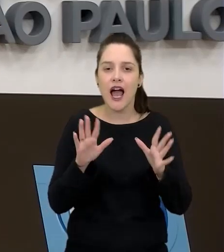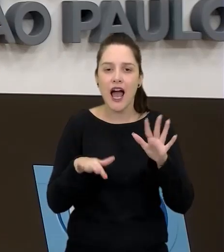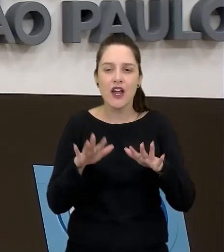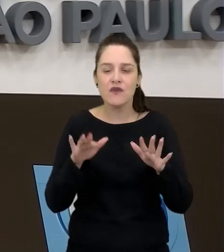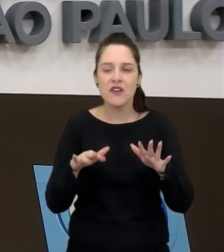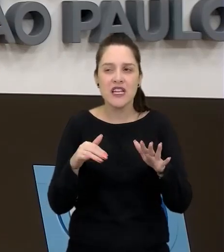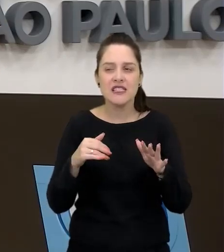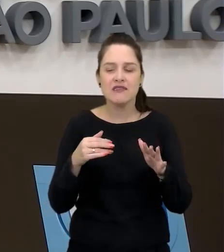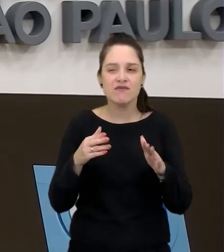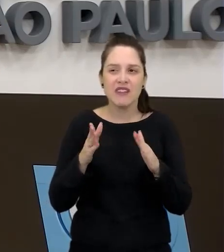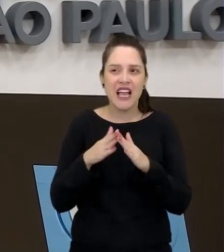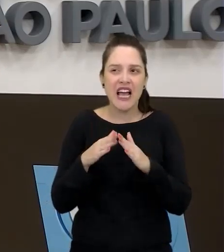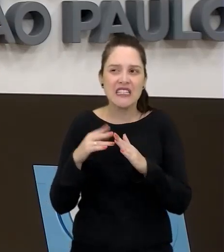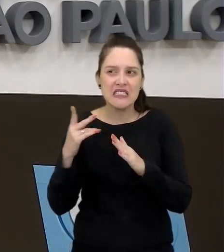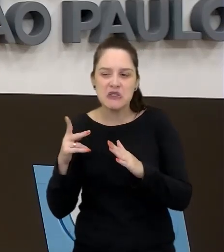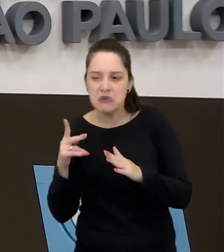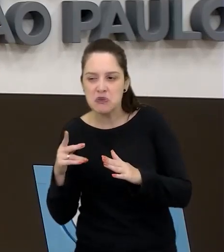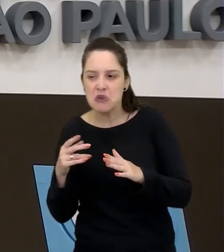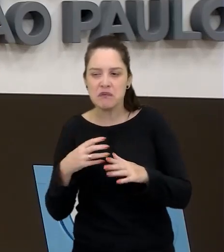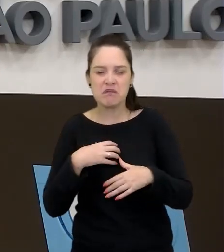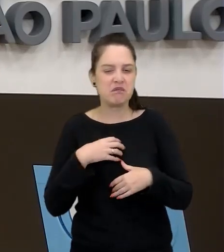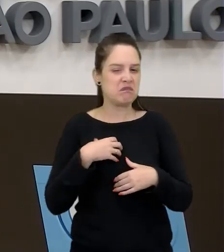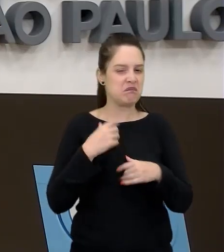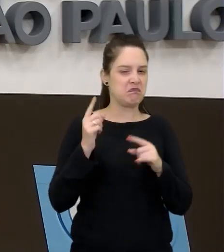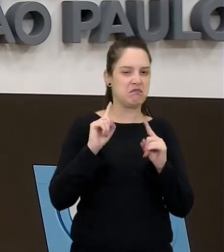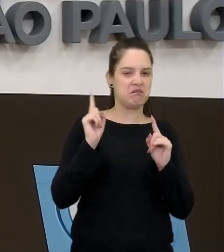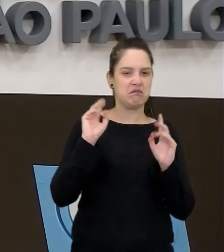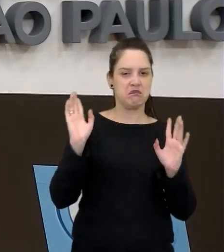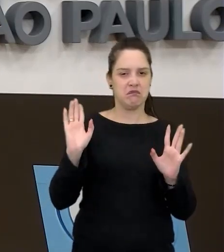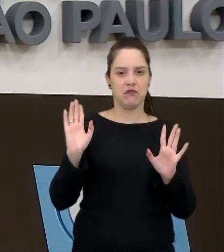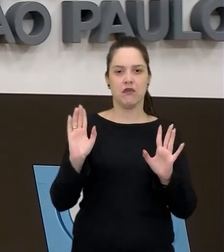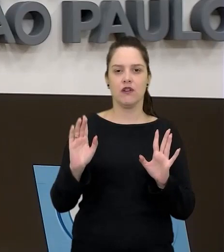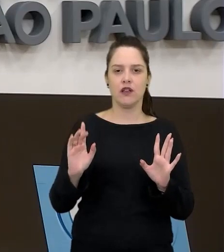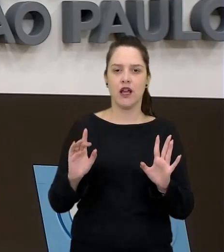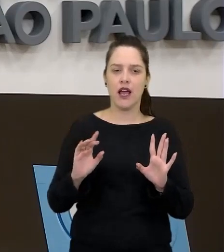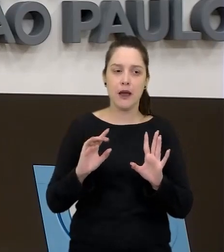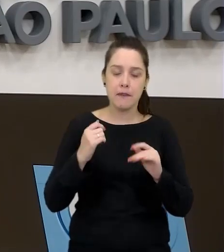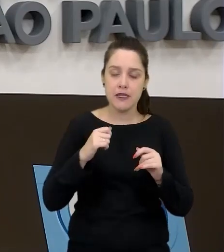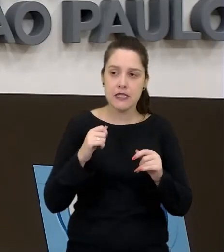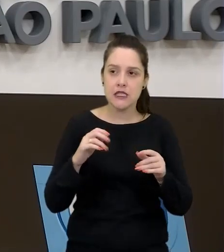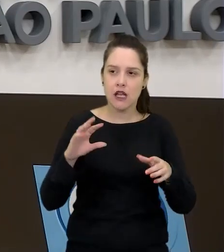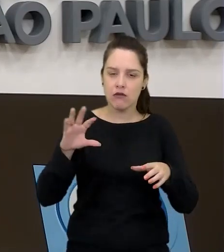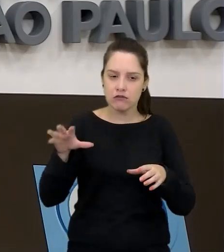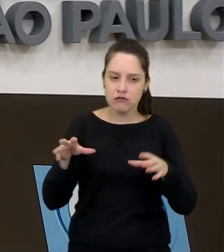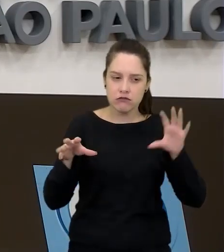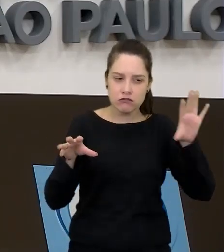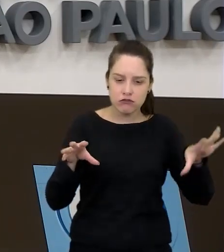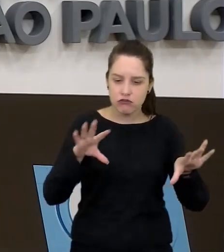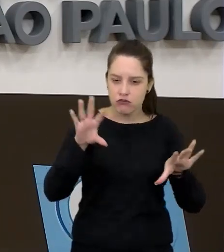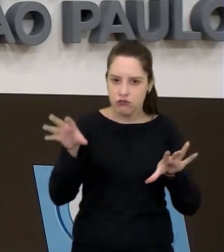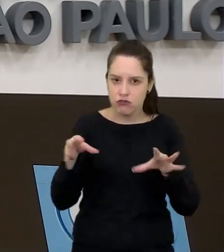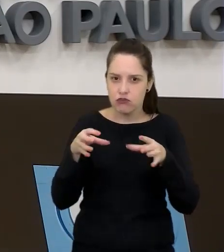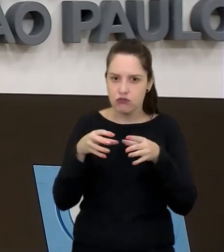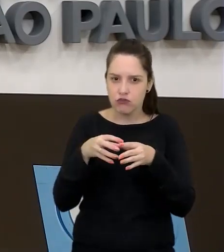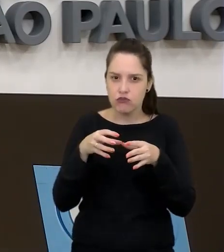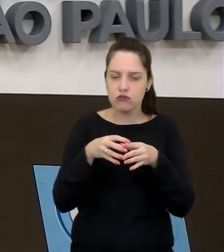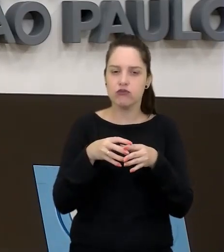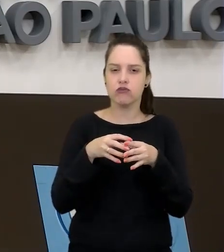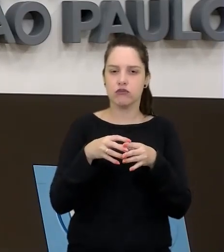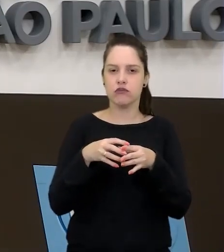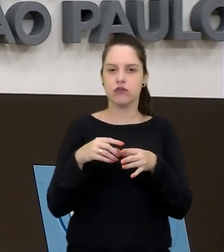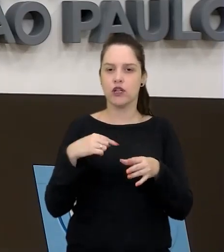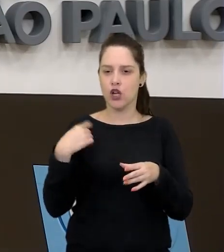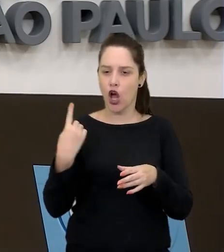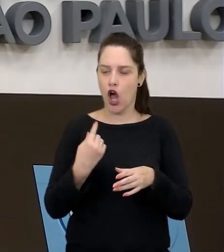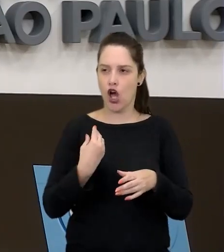sua casa, né? Então, essa coisa de aliar o universo aqui, a physis, a